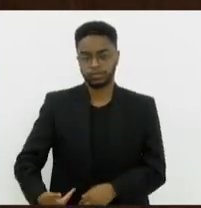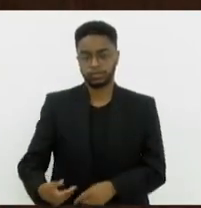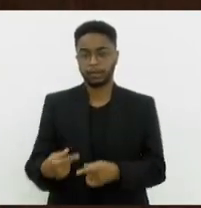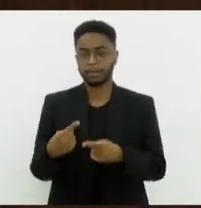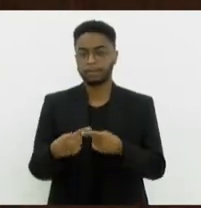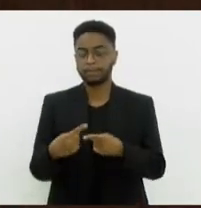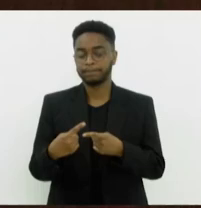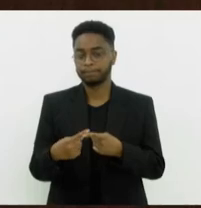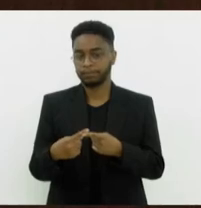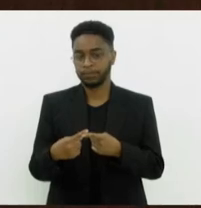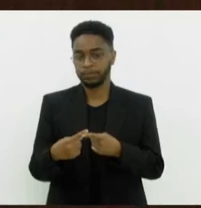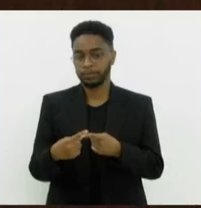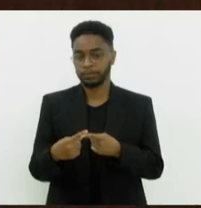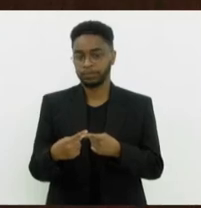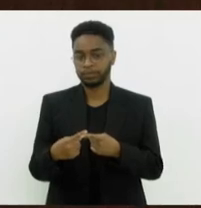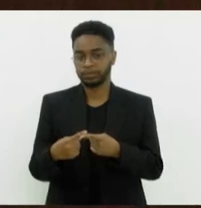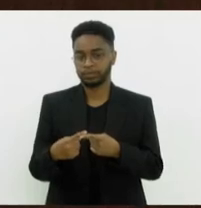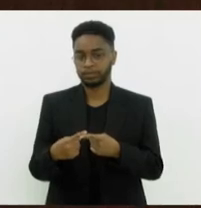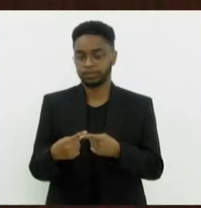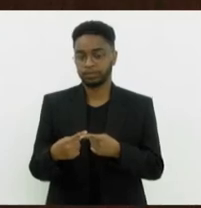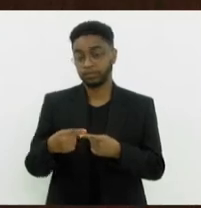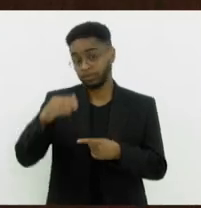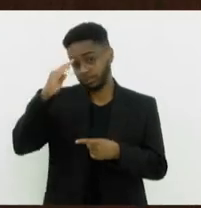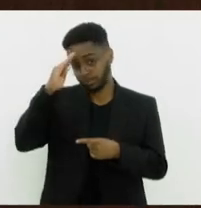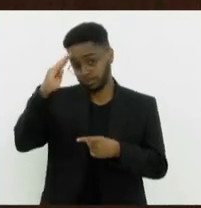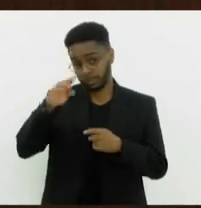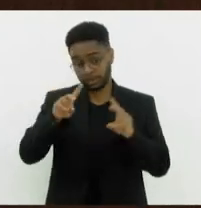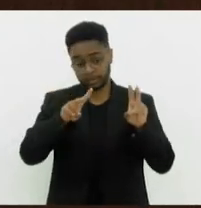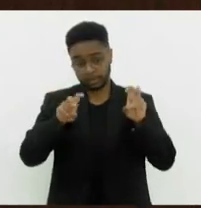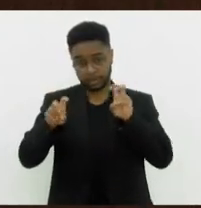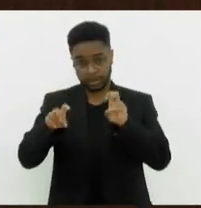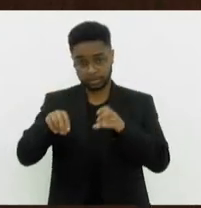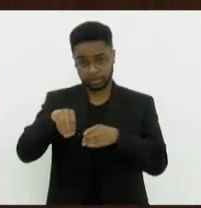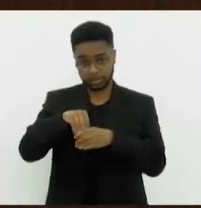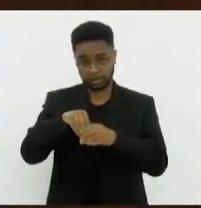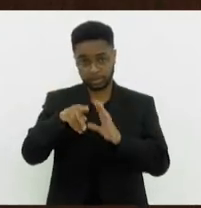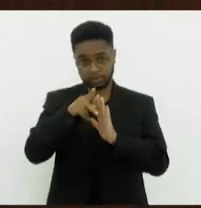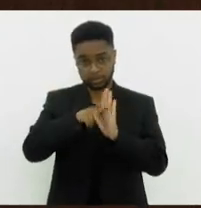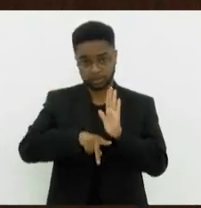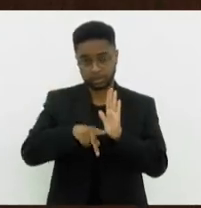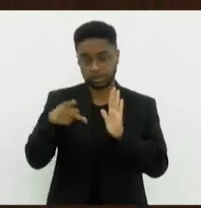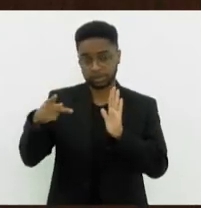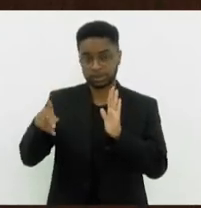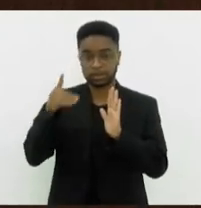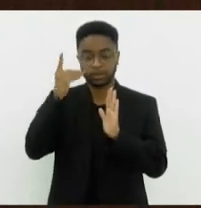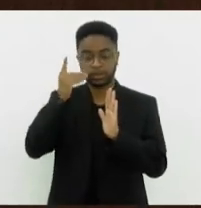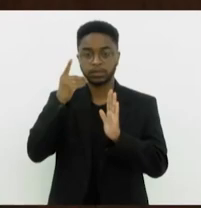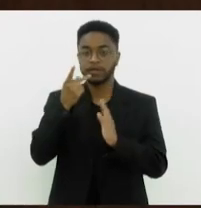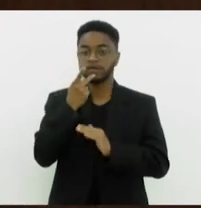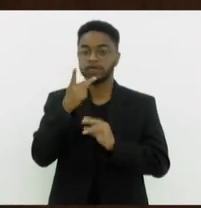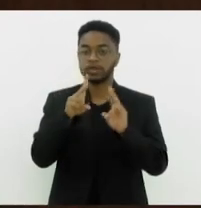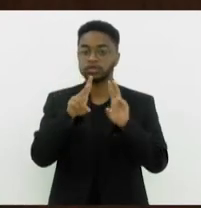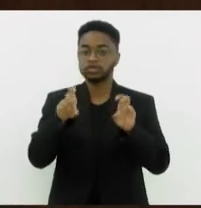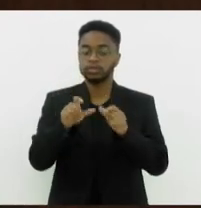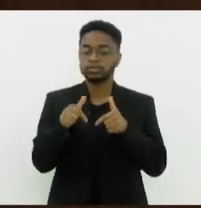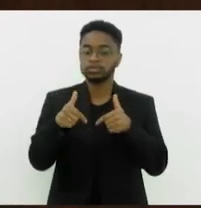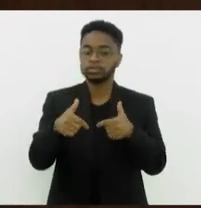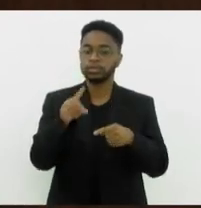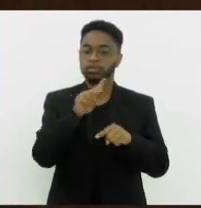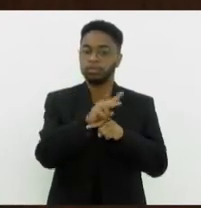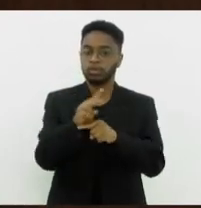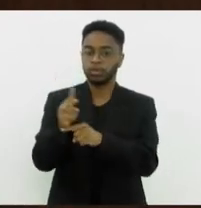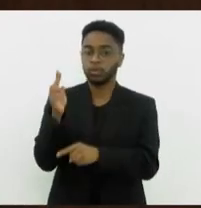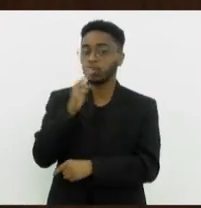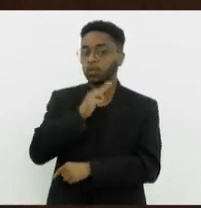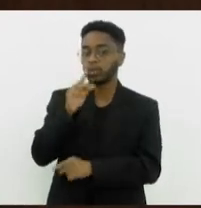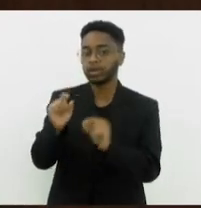porque exatamente o destaque desse projeto da deputada, que trata aí das medidas protetivas de urgência,